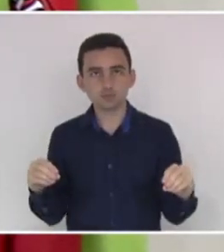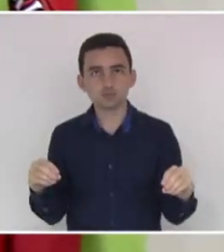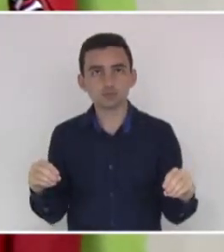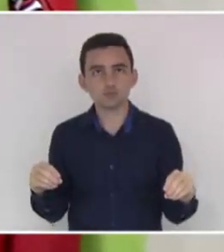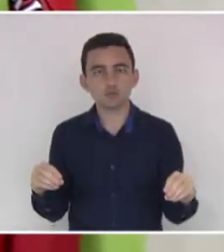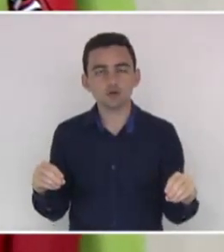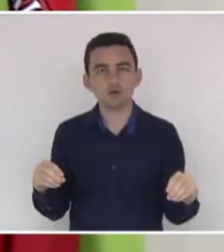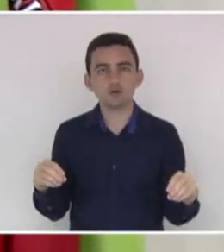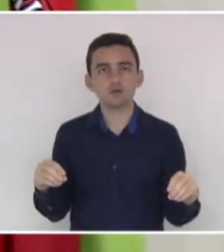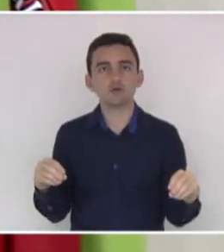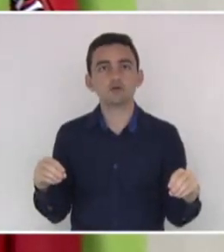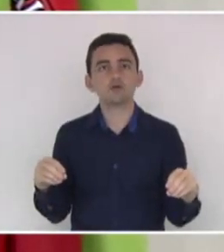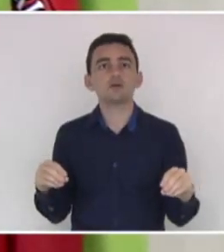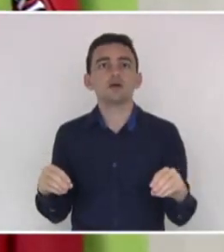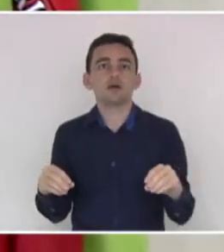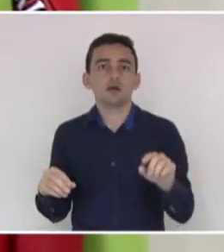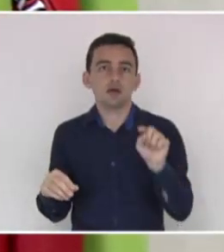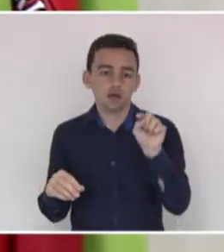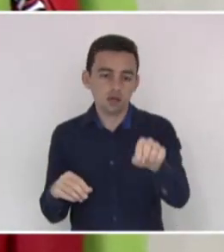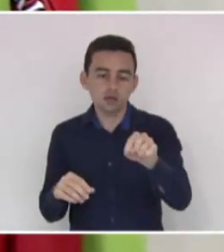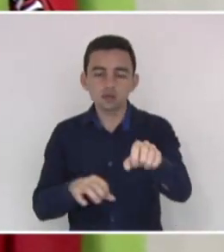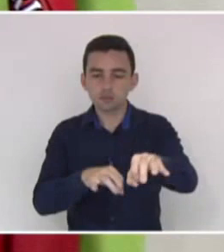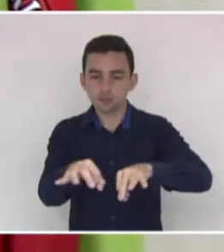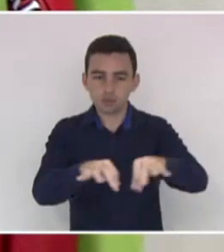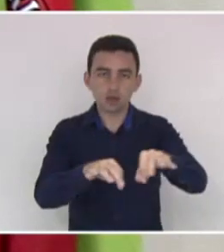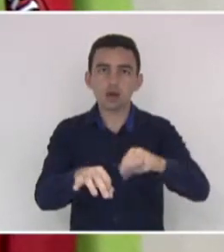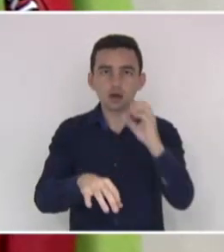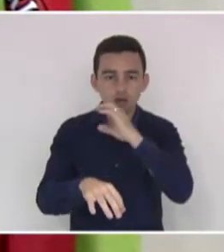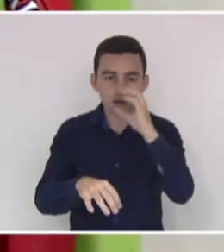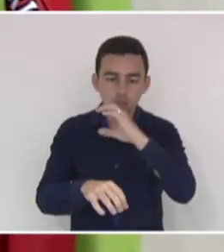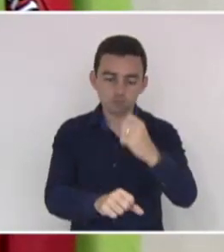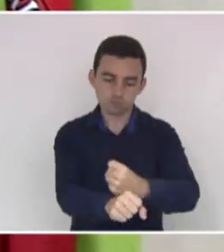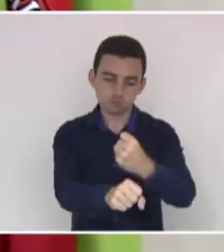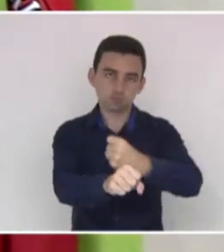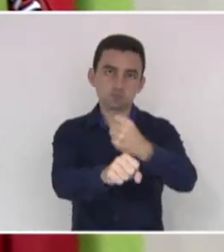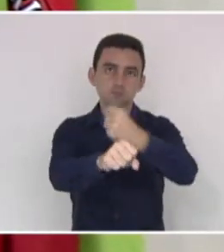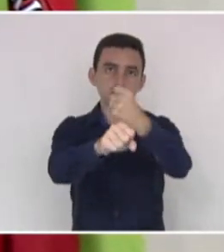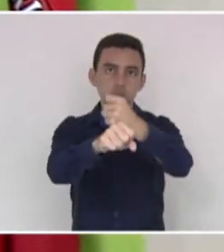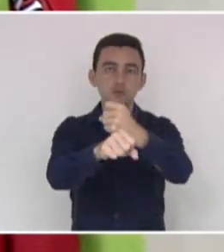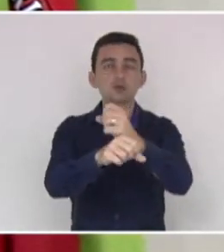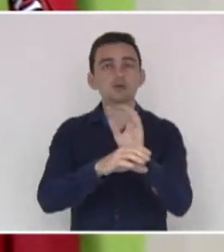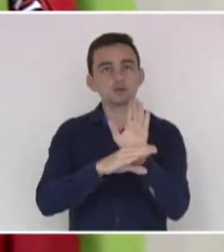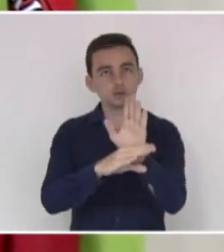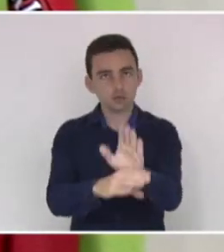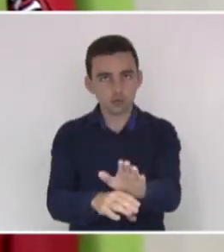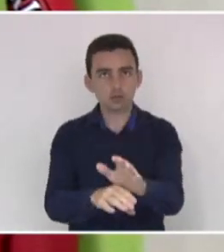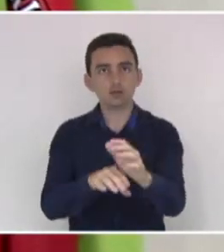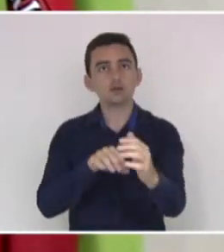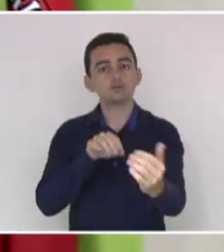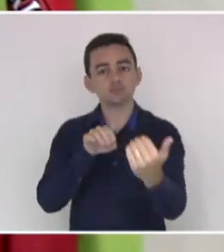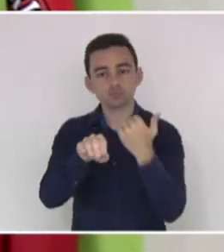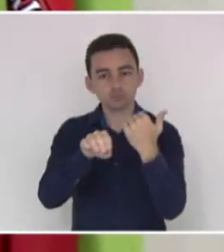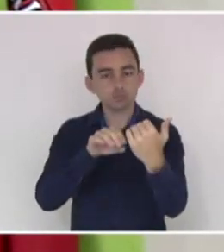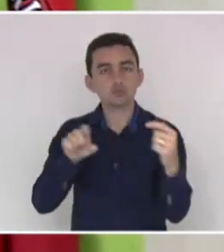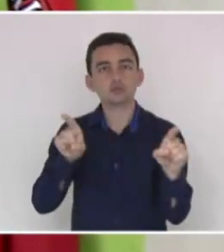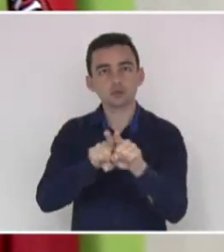Cracker, seja instalada o mais rápido possível para dar segurança às